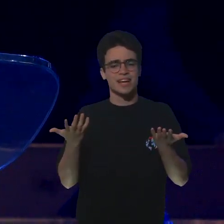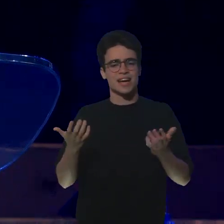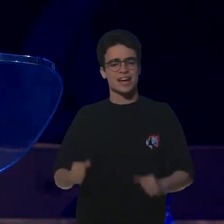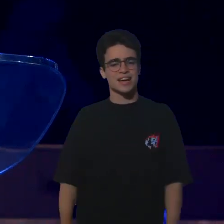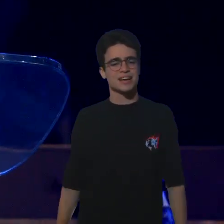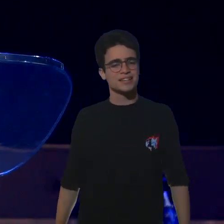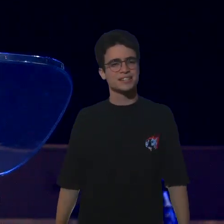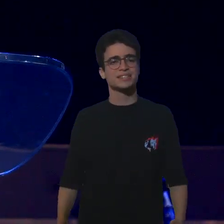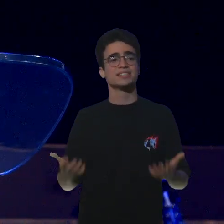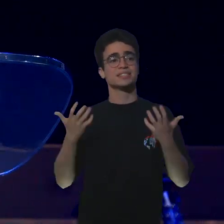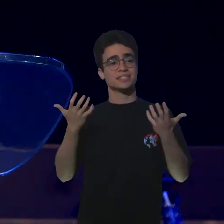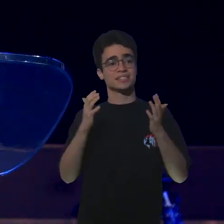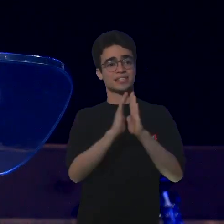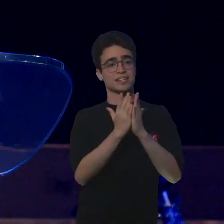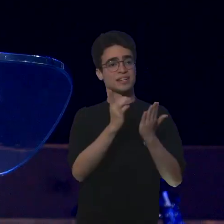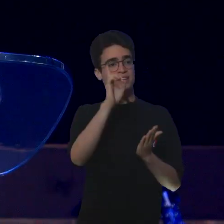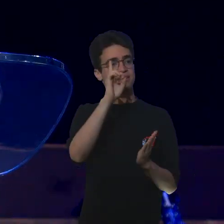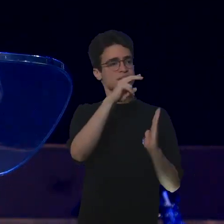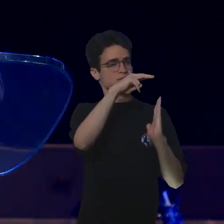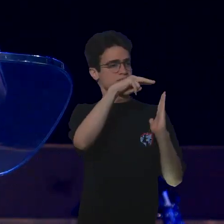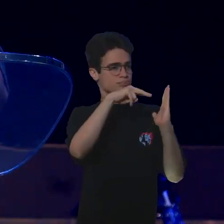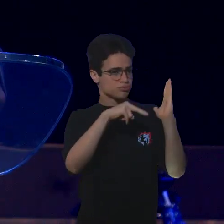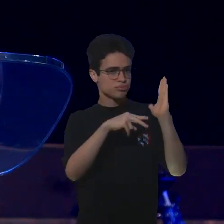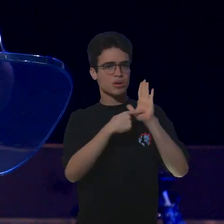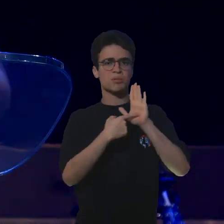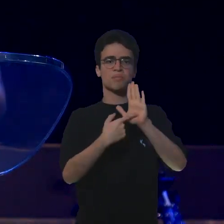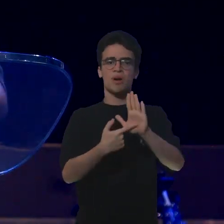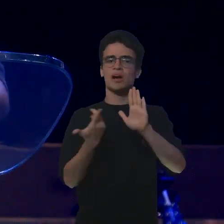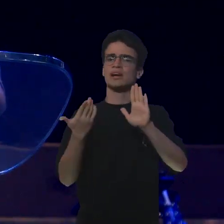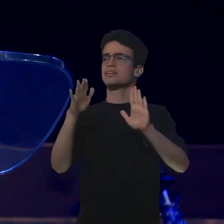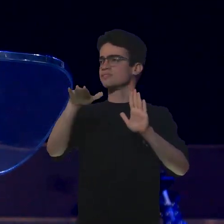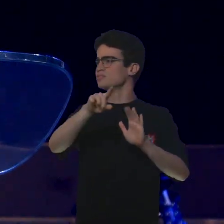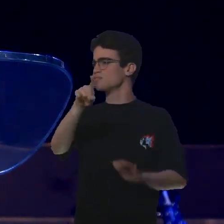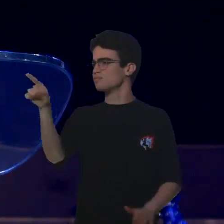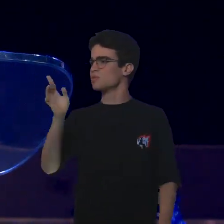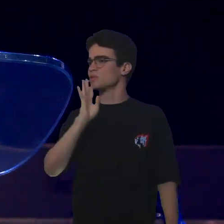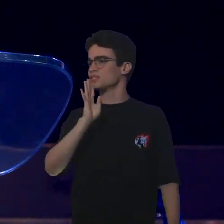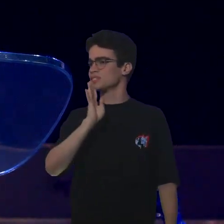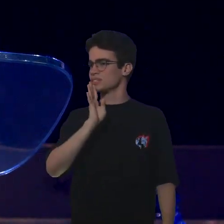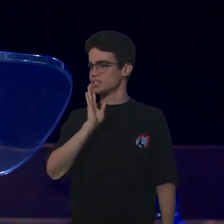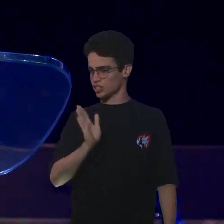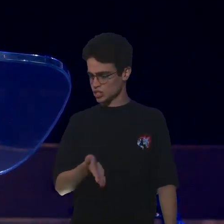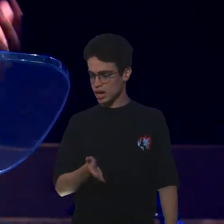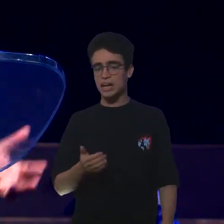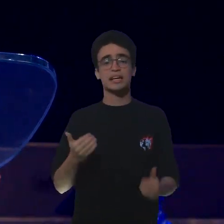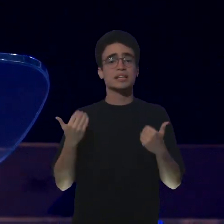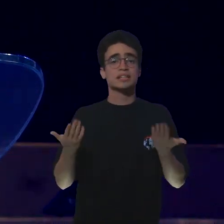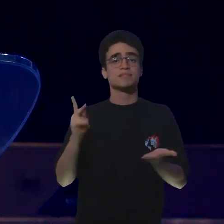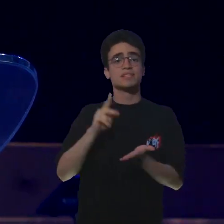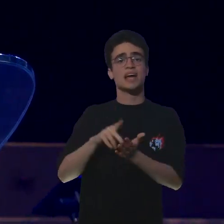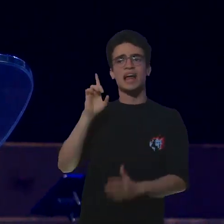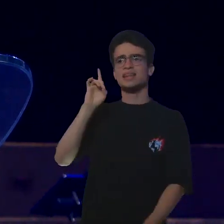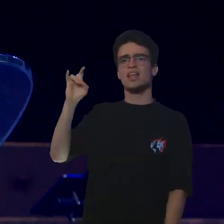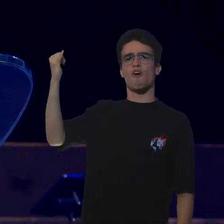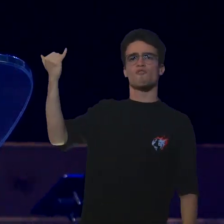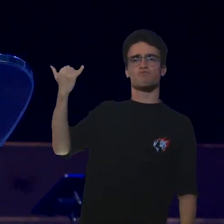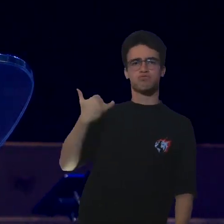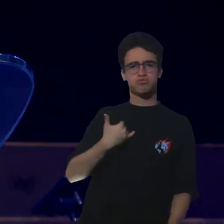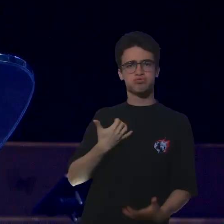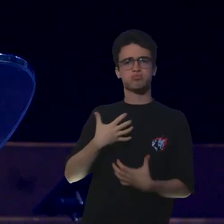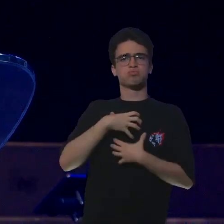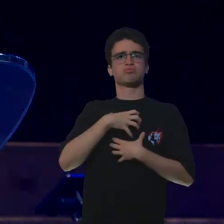de olhar para um texto que talvez todos aqui conheçam esse texto, e o Senhor falou muito ao meu